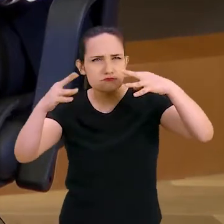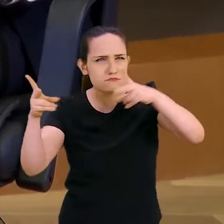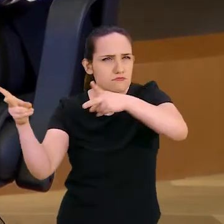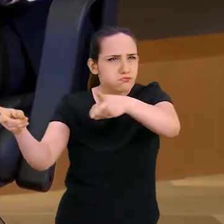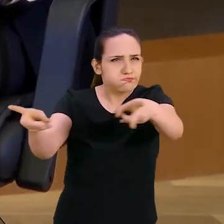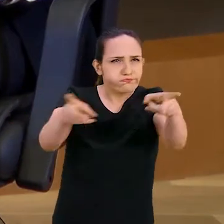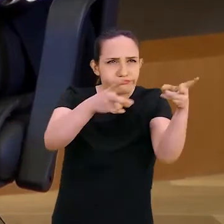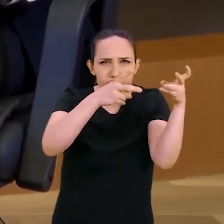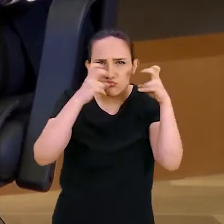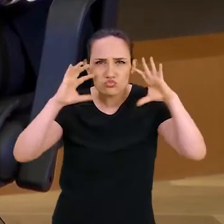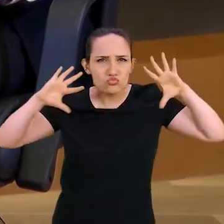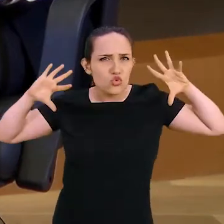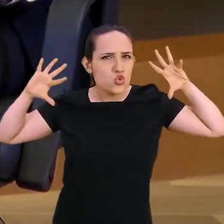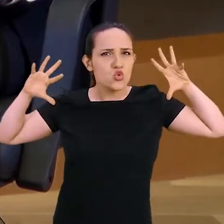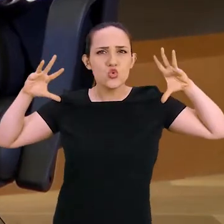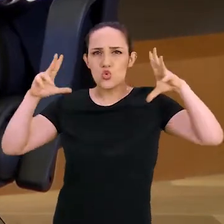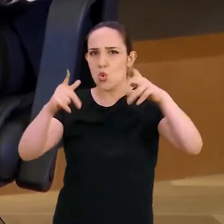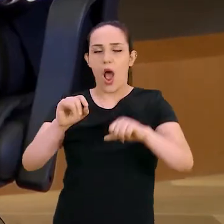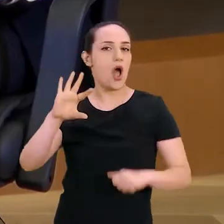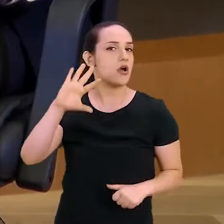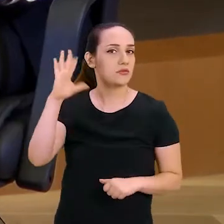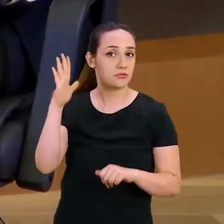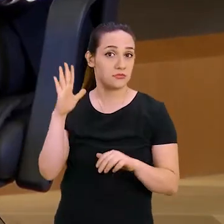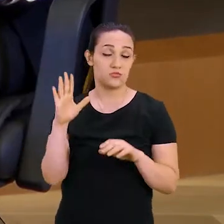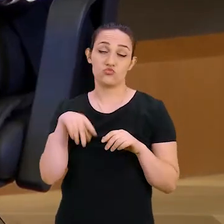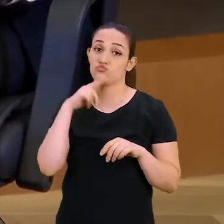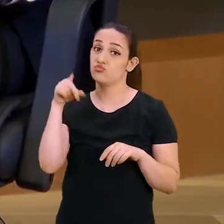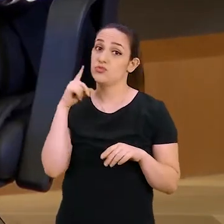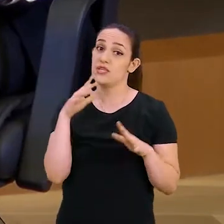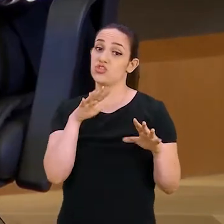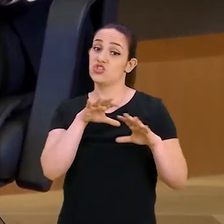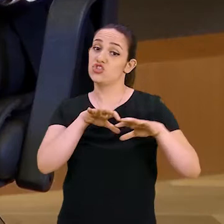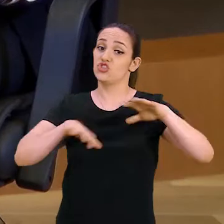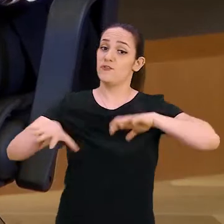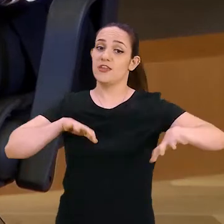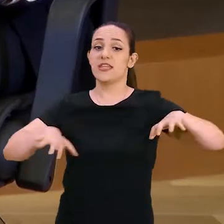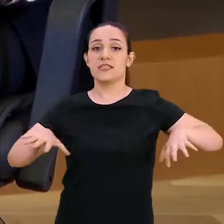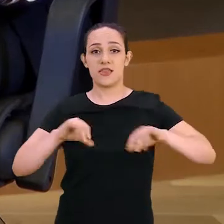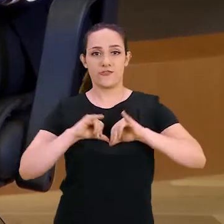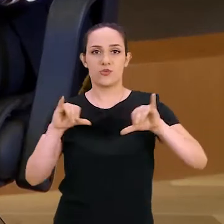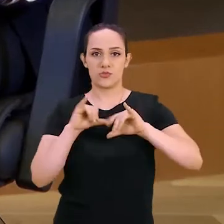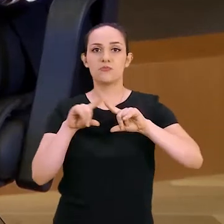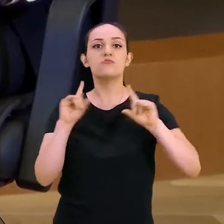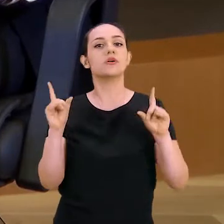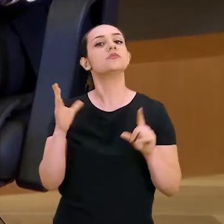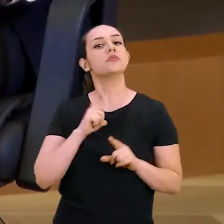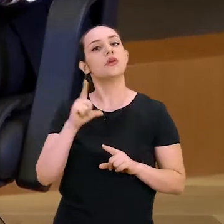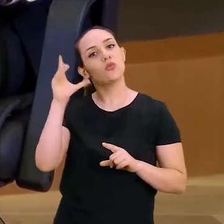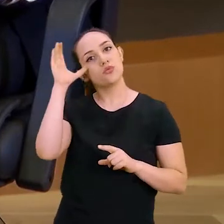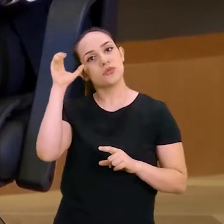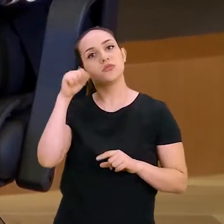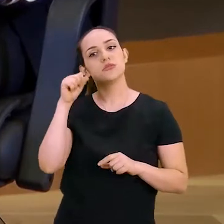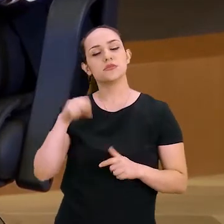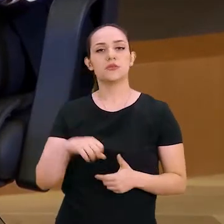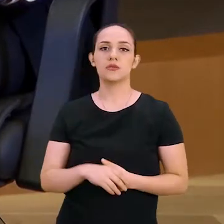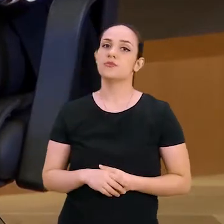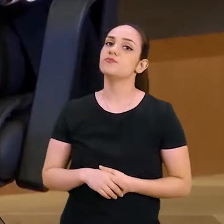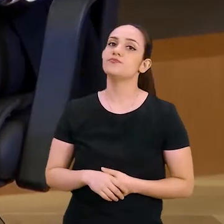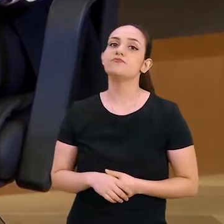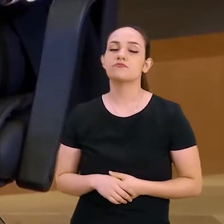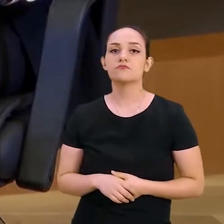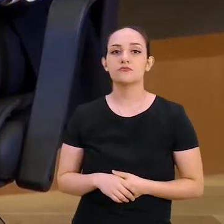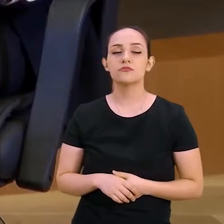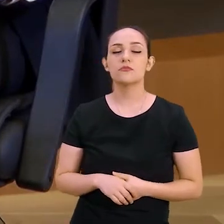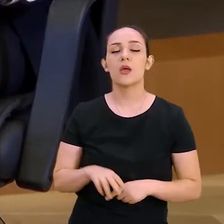os pais, ela está antenada em tudo que está acontecendo, ela não consegue filtrar ainda. Mas eles tinham uma noção muito